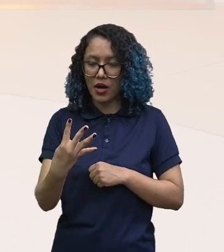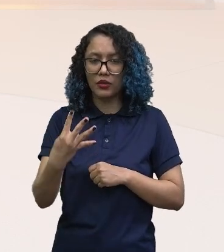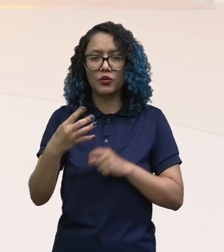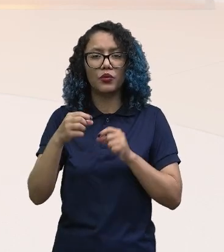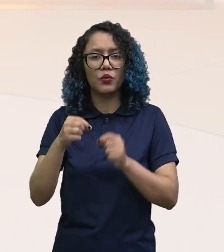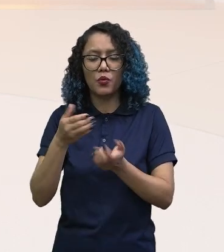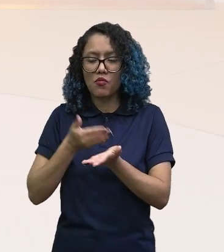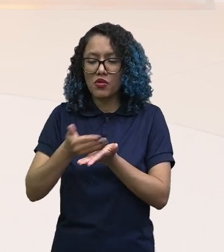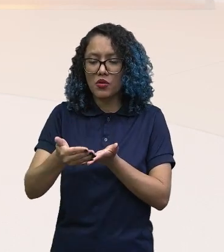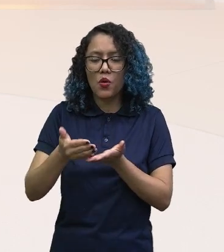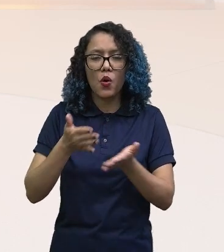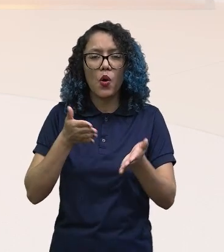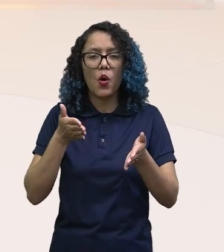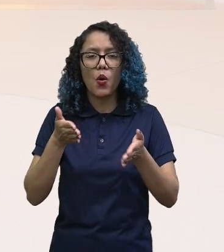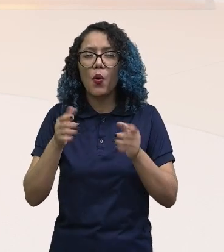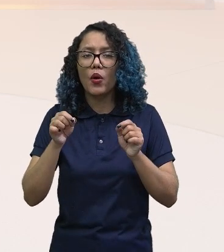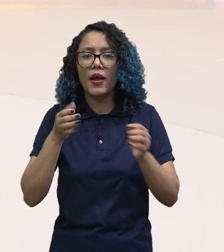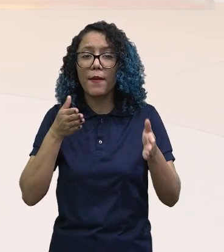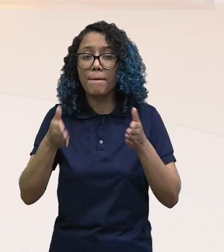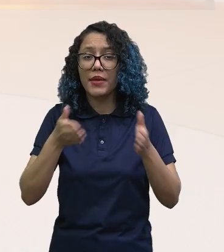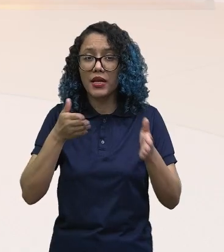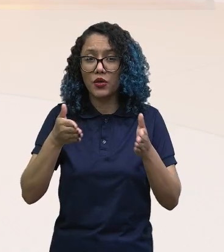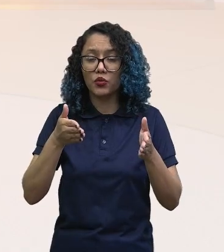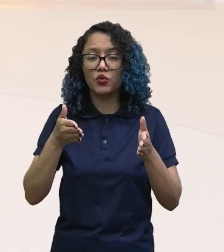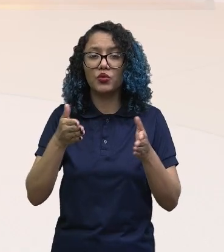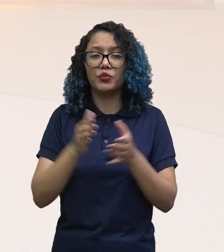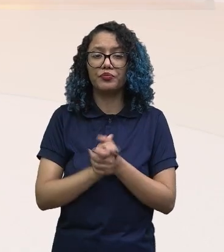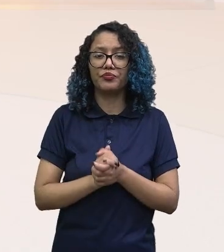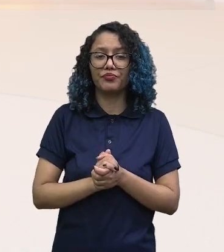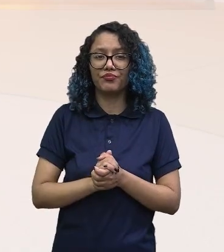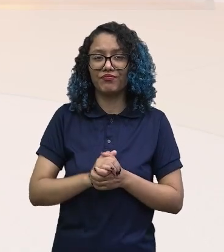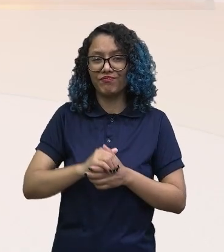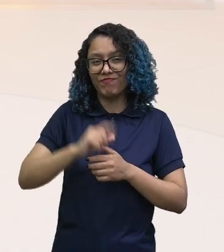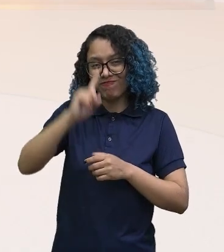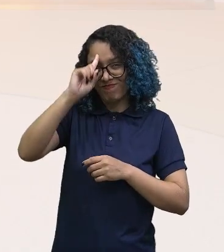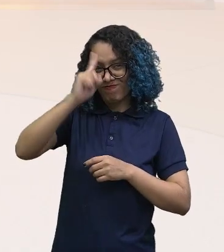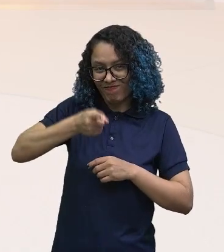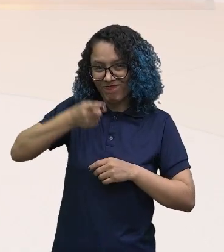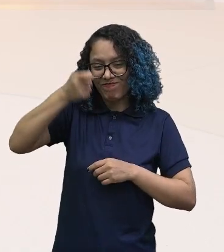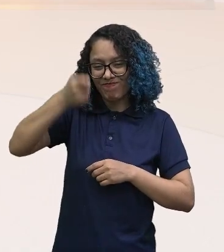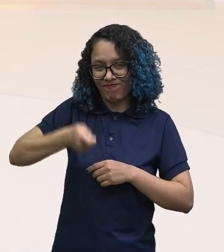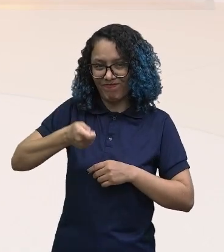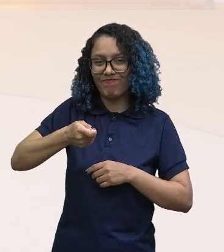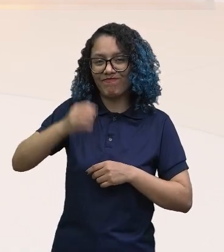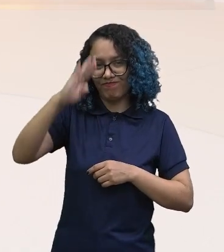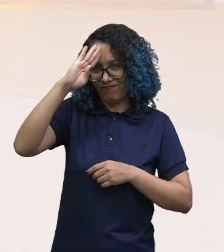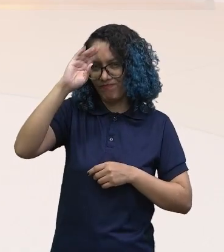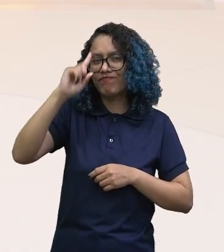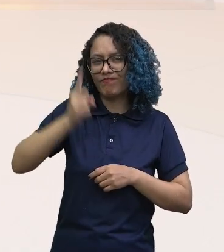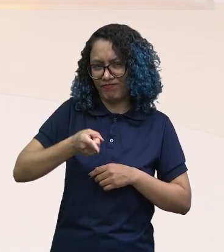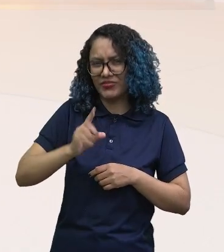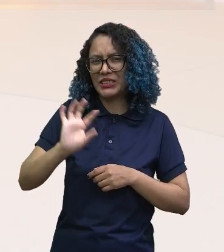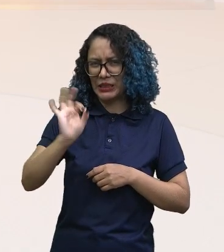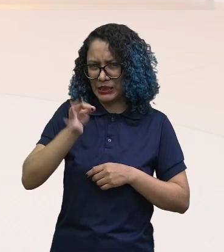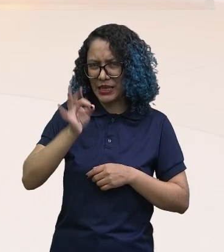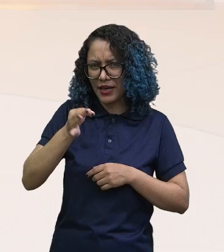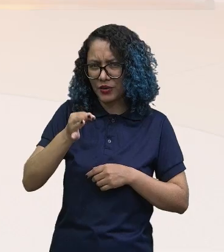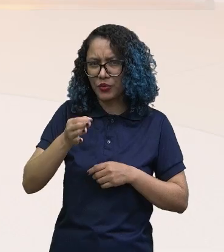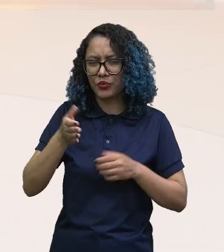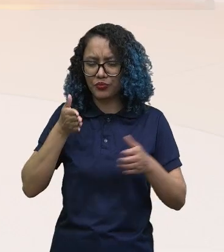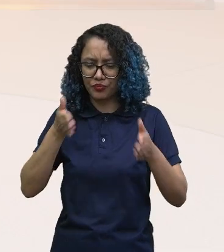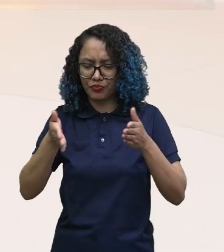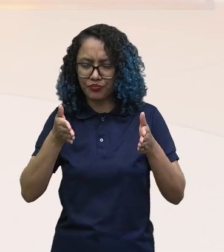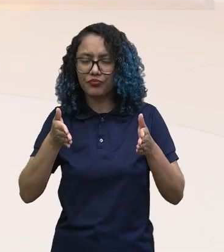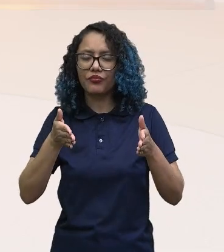adentrou aí nos conhecidos anos de chumbo, né, dentro de uma ditadura militar. Então,